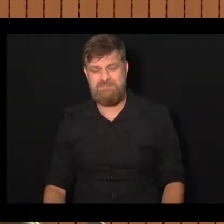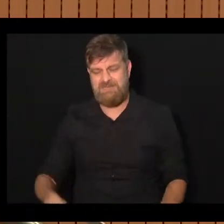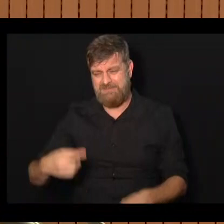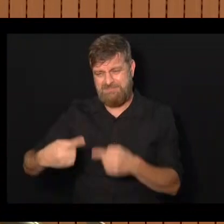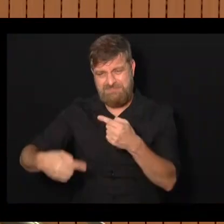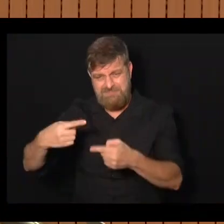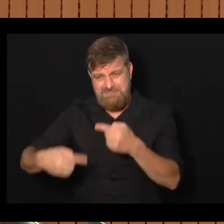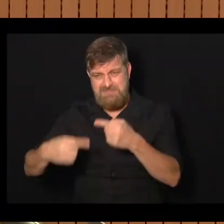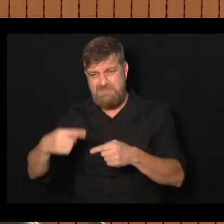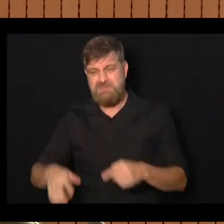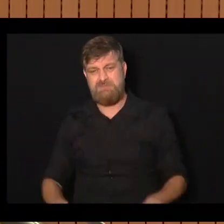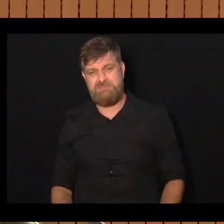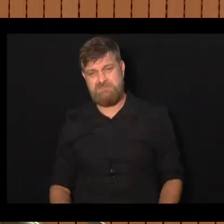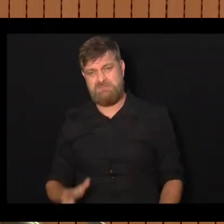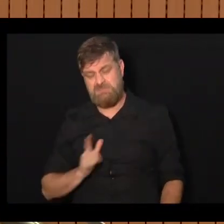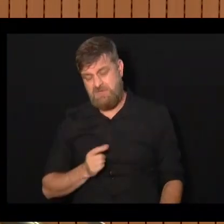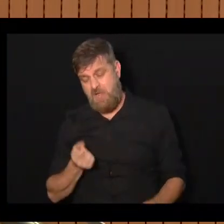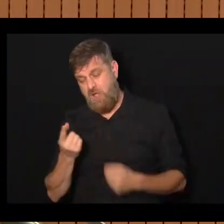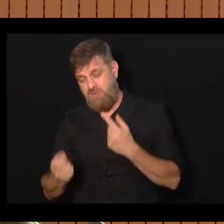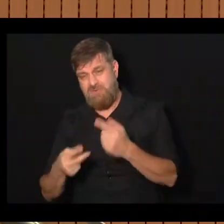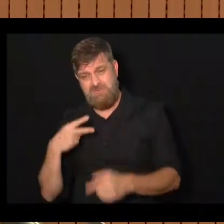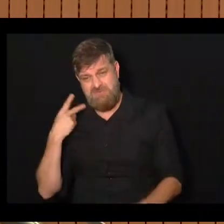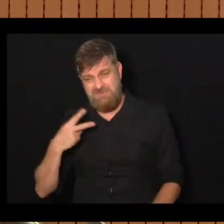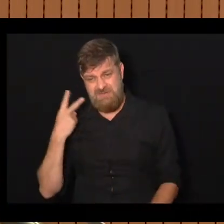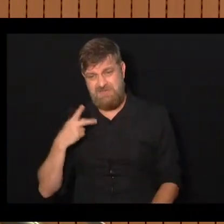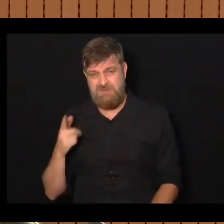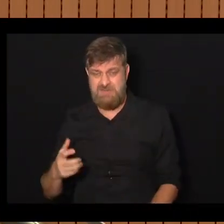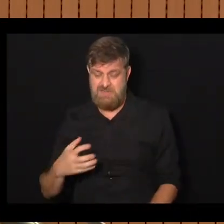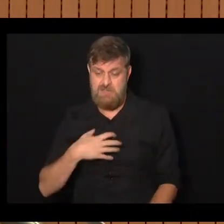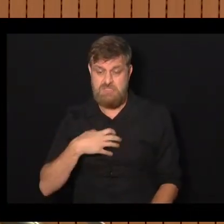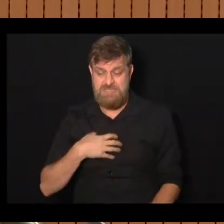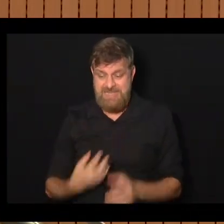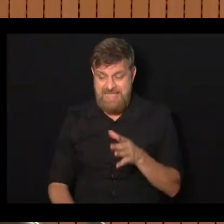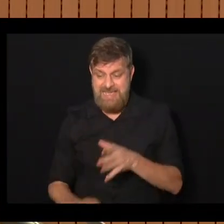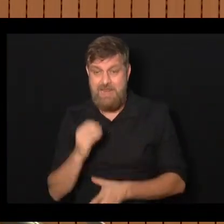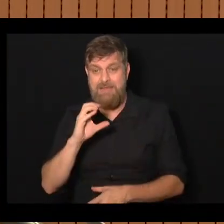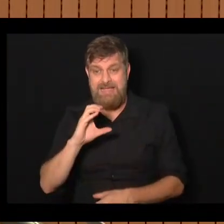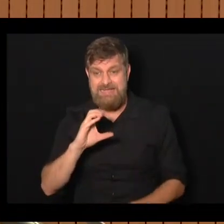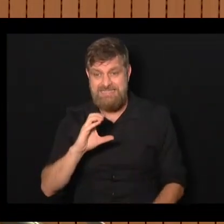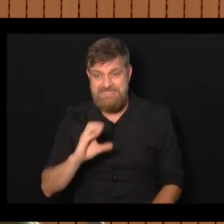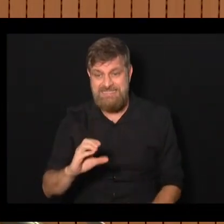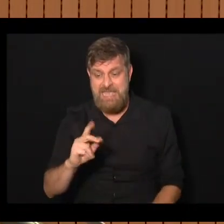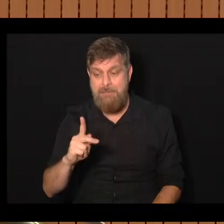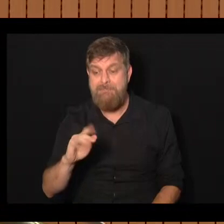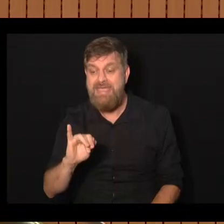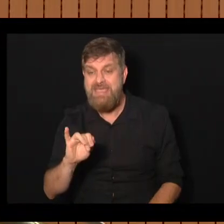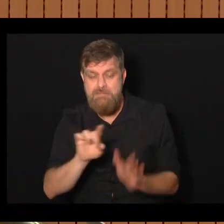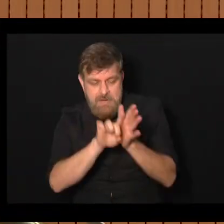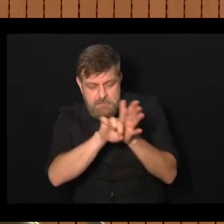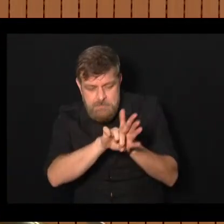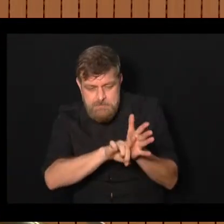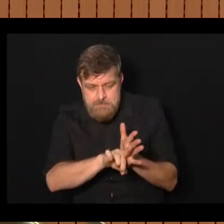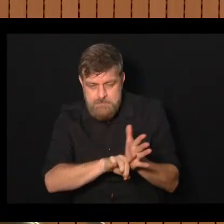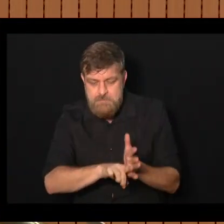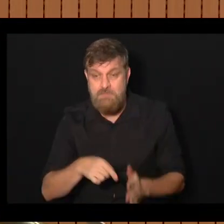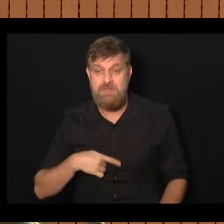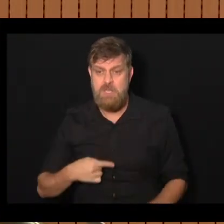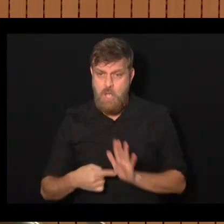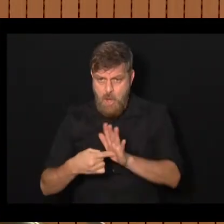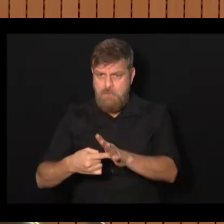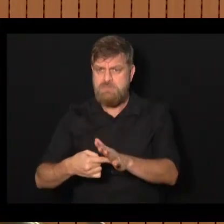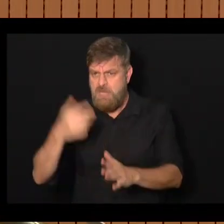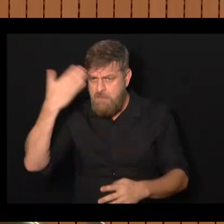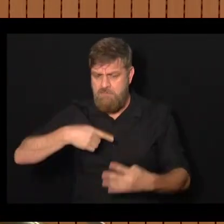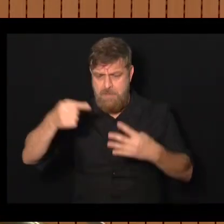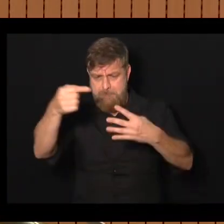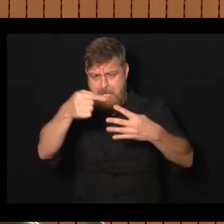discussão, pela versão de alguns vereadores, que o movimento correto é uma CPI para investigar. Existem aqui dezenas de fatos elencados aqui